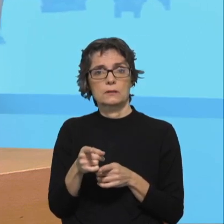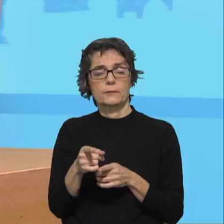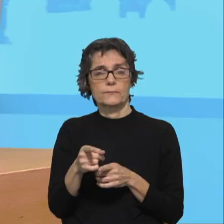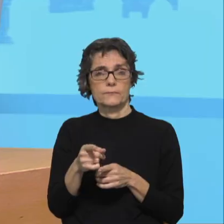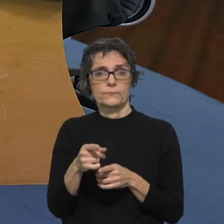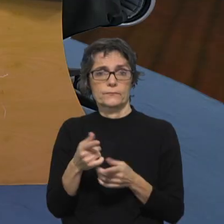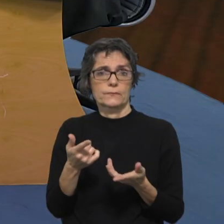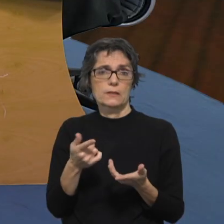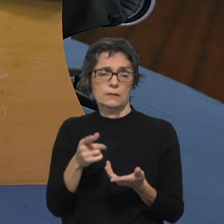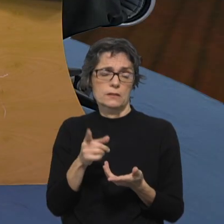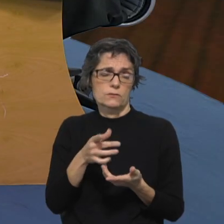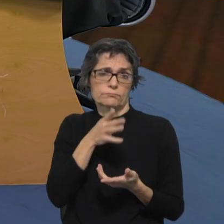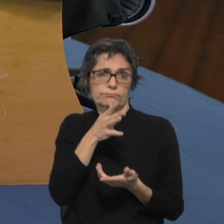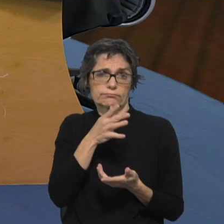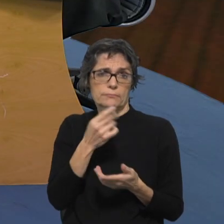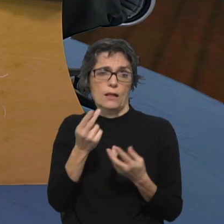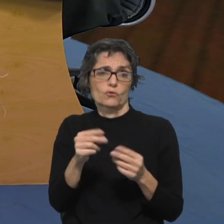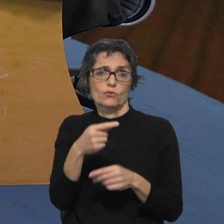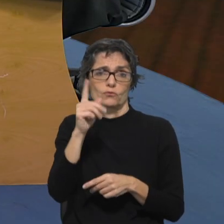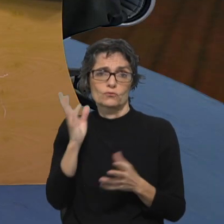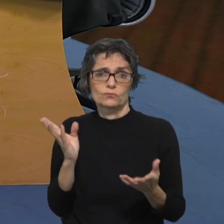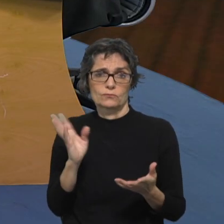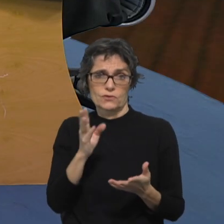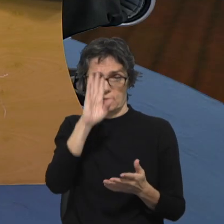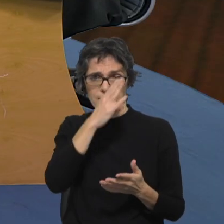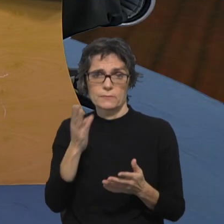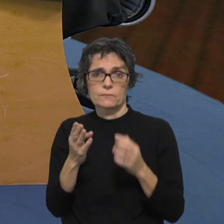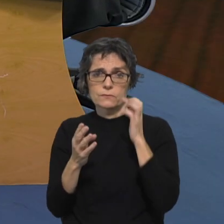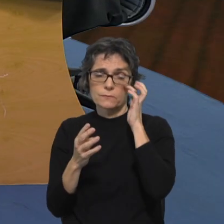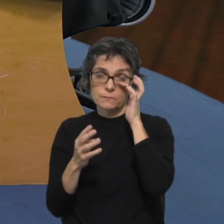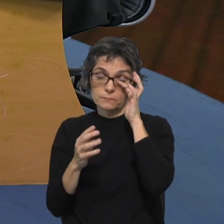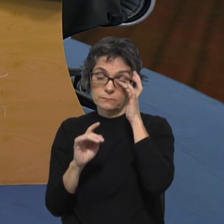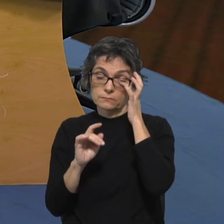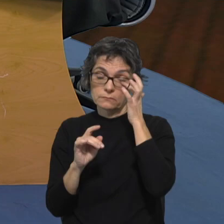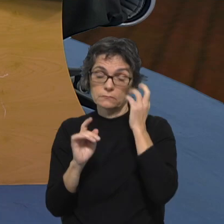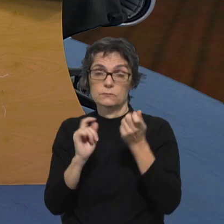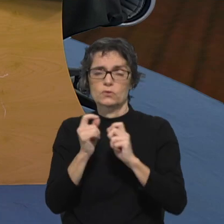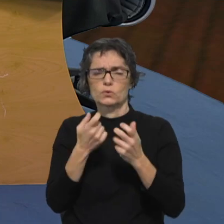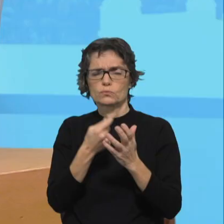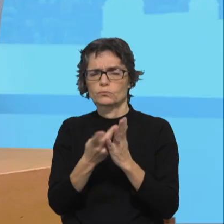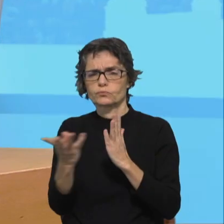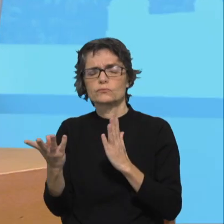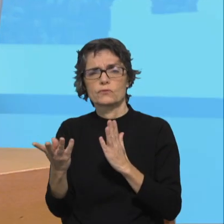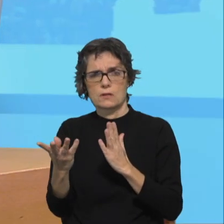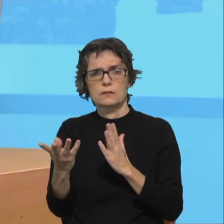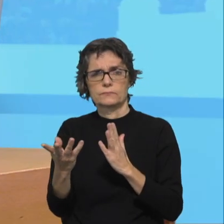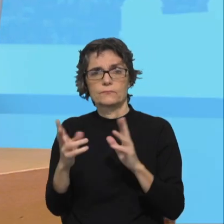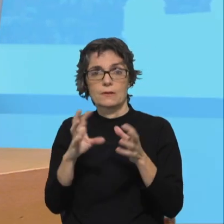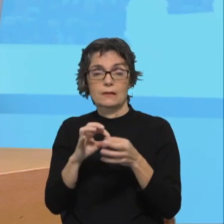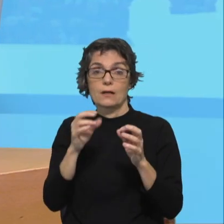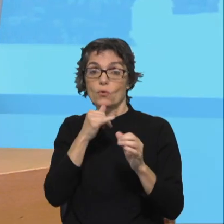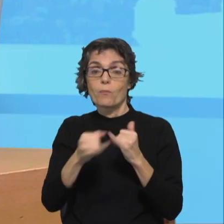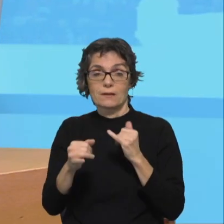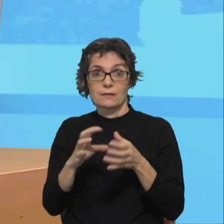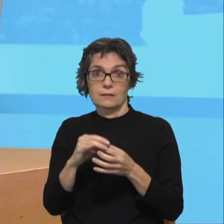analisado também em várias instâncias de discussão e também no sentido de encontrar